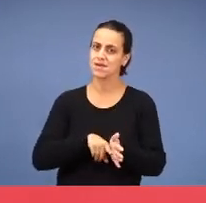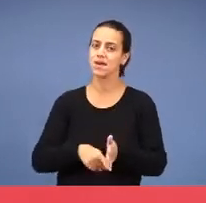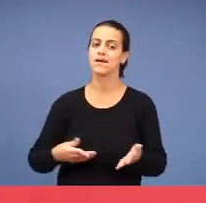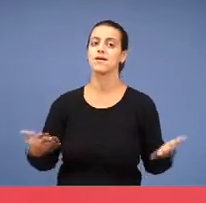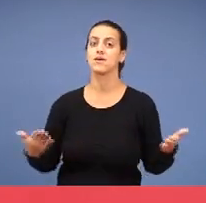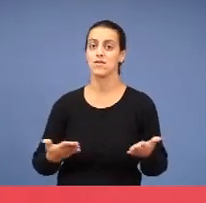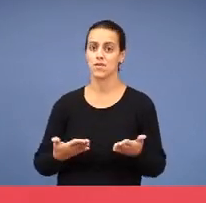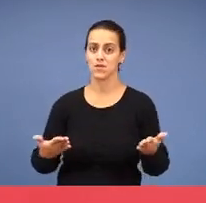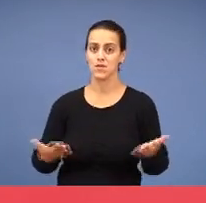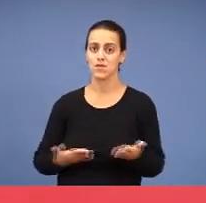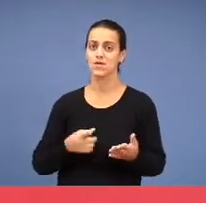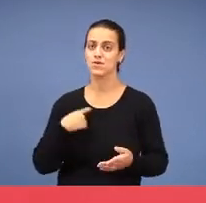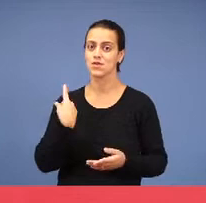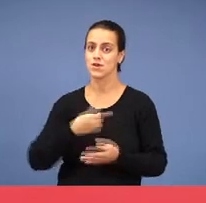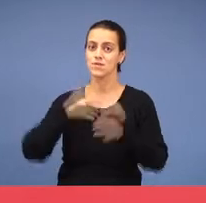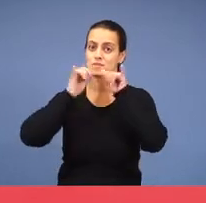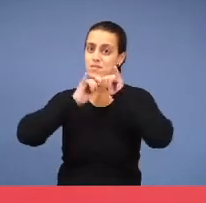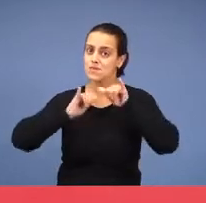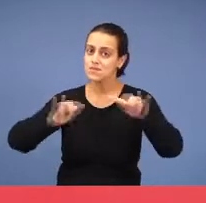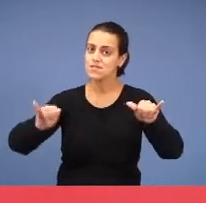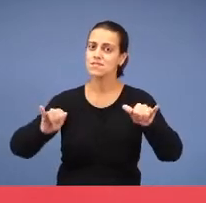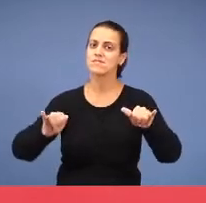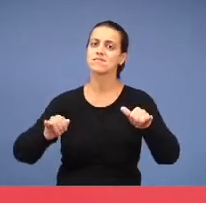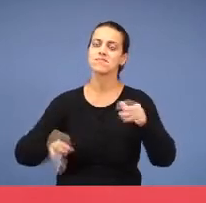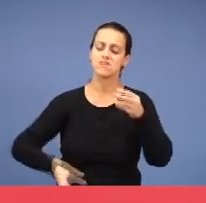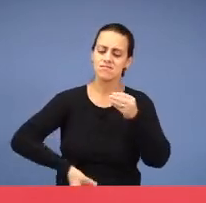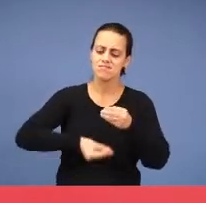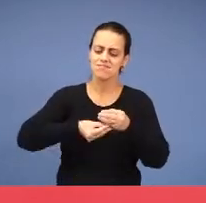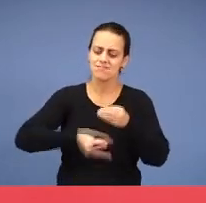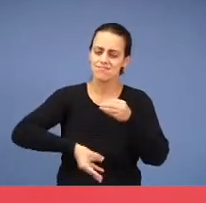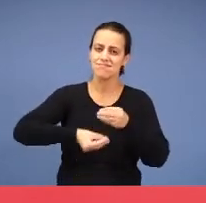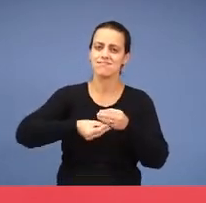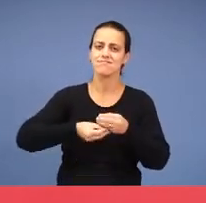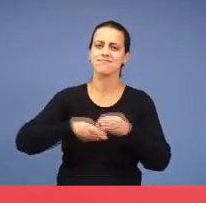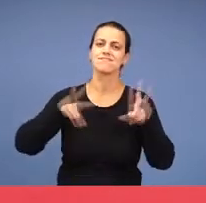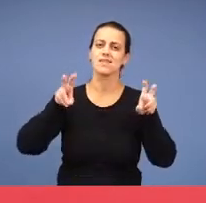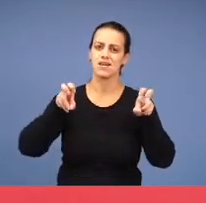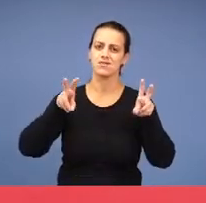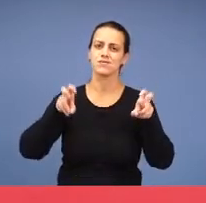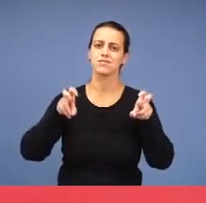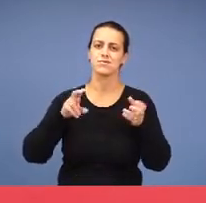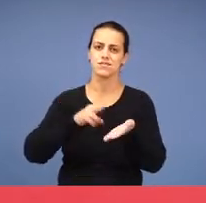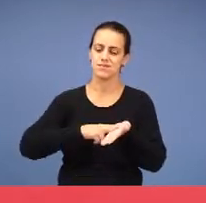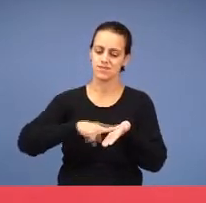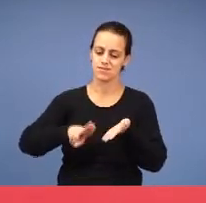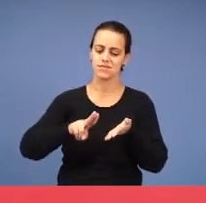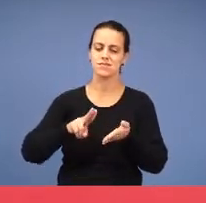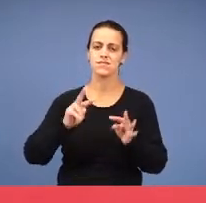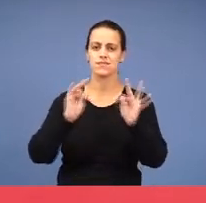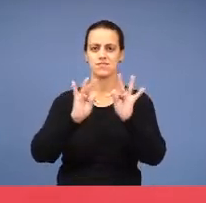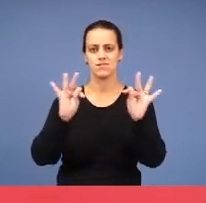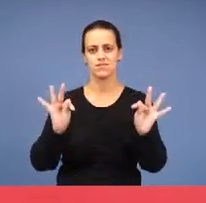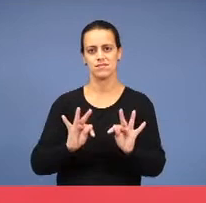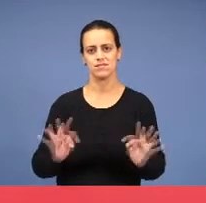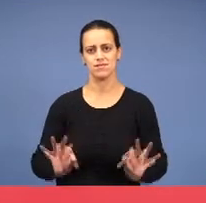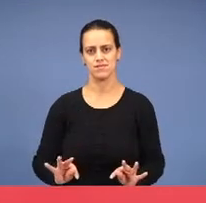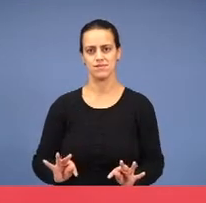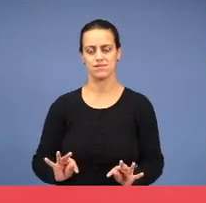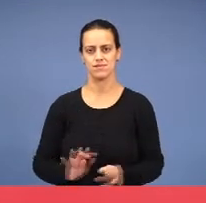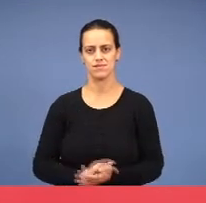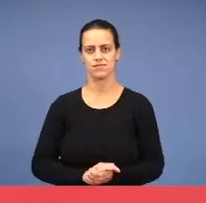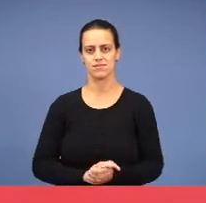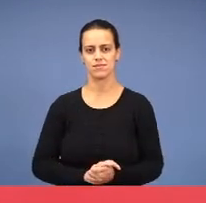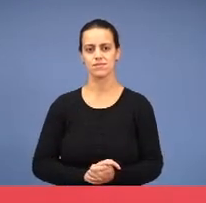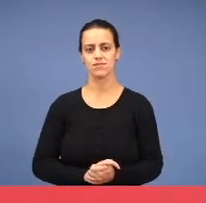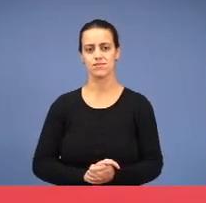nós transmitimos para os irmãos algum complemento sobre o assunto da carta a Tiatira. E essa pergunta que foi